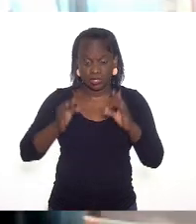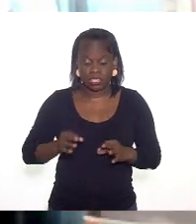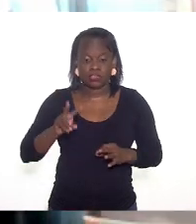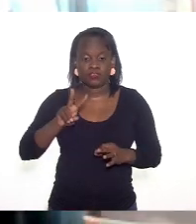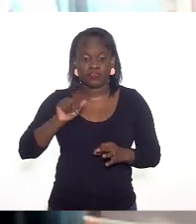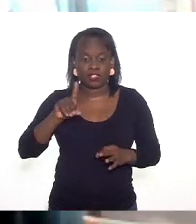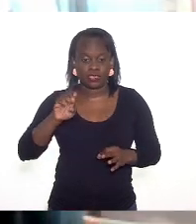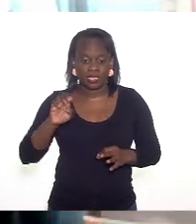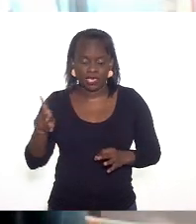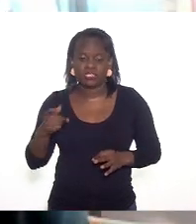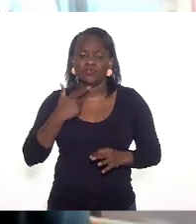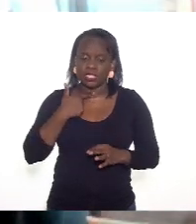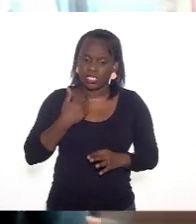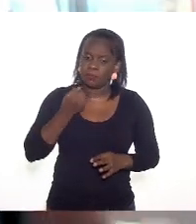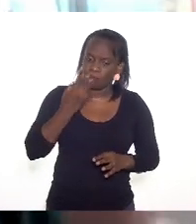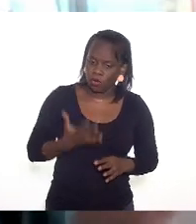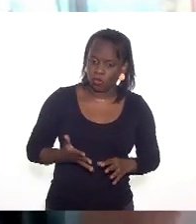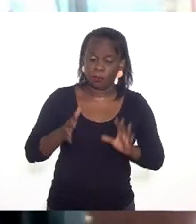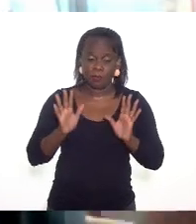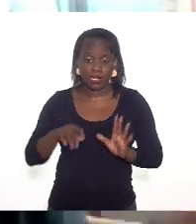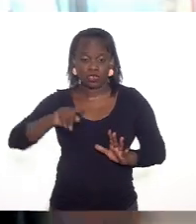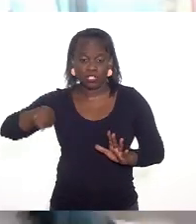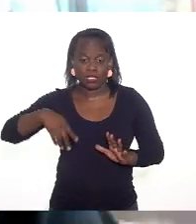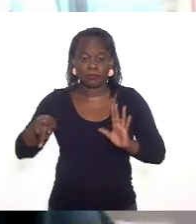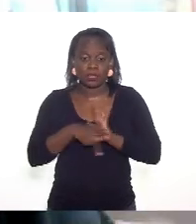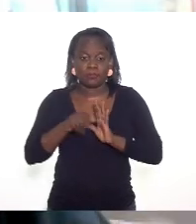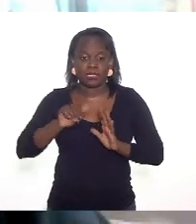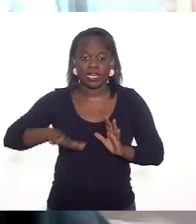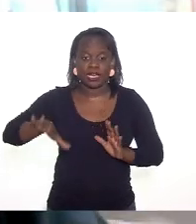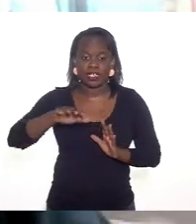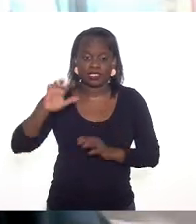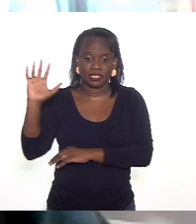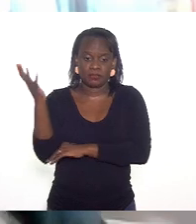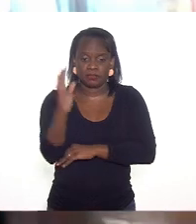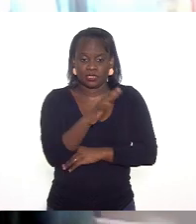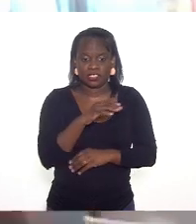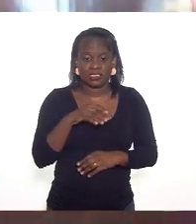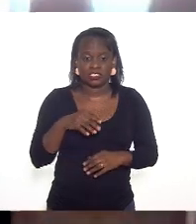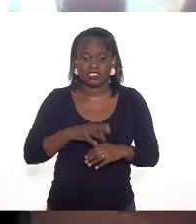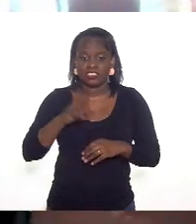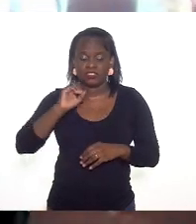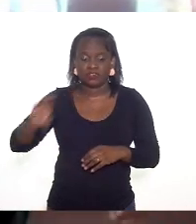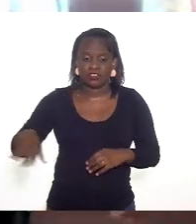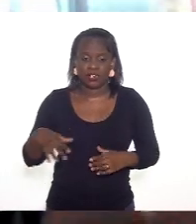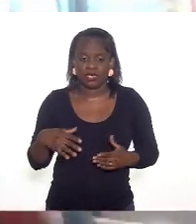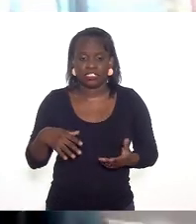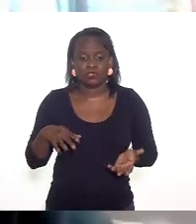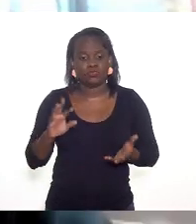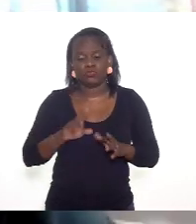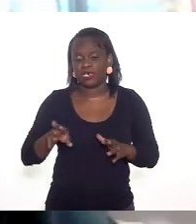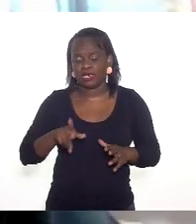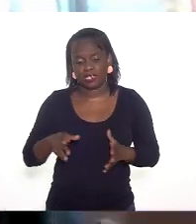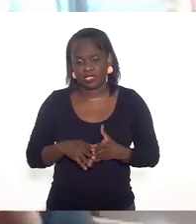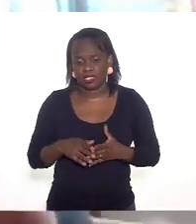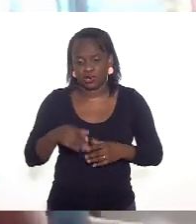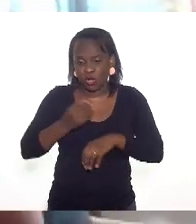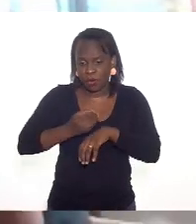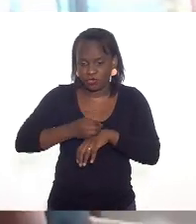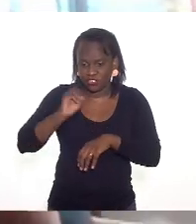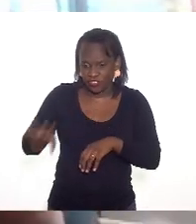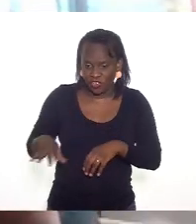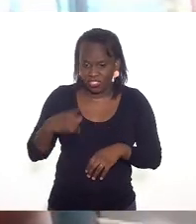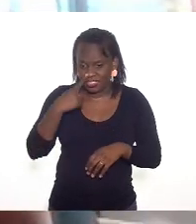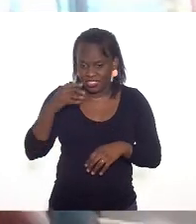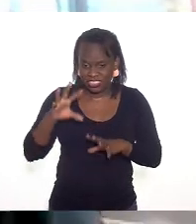Valdeque tem intenção boa, mas para nós da área ambiental, descartável, a natureza não é uma coisa muito boa. Quando você diz que alguma coisa é